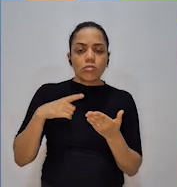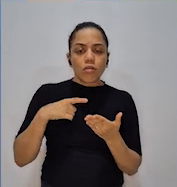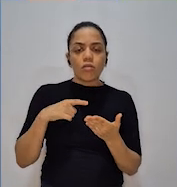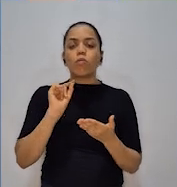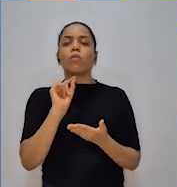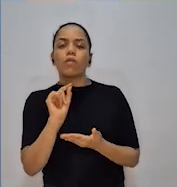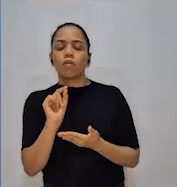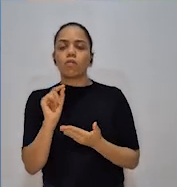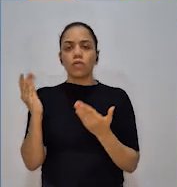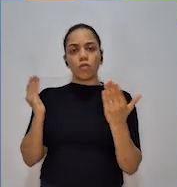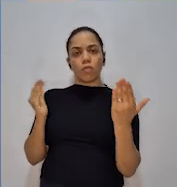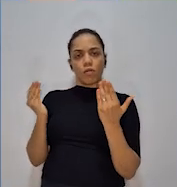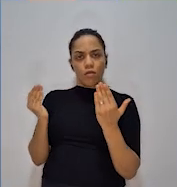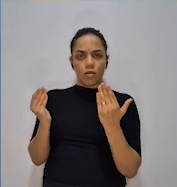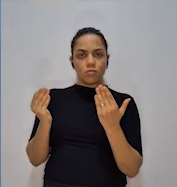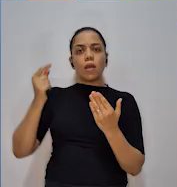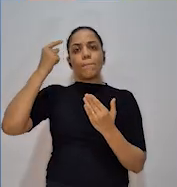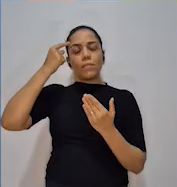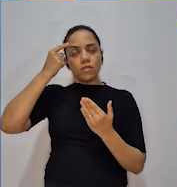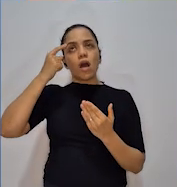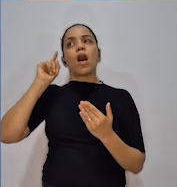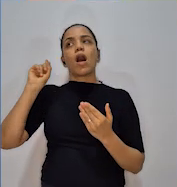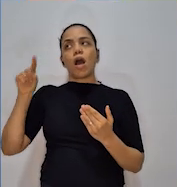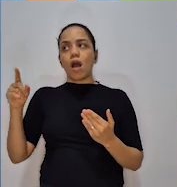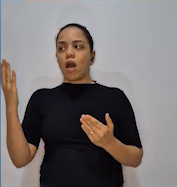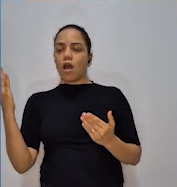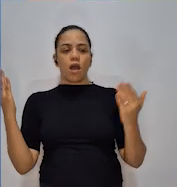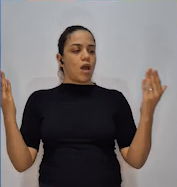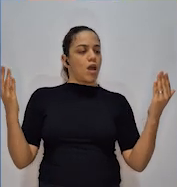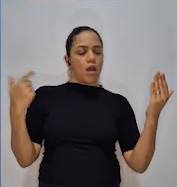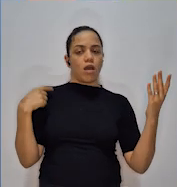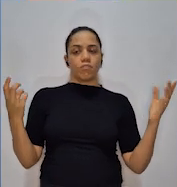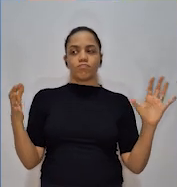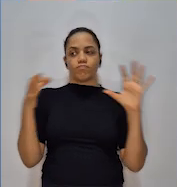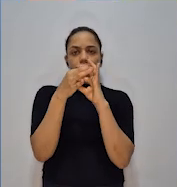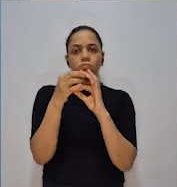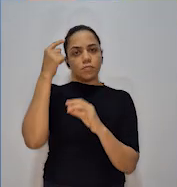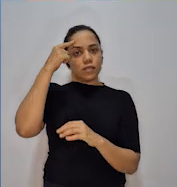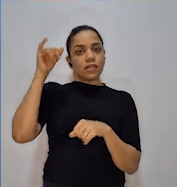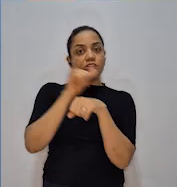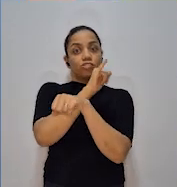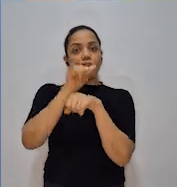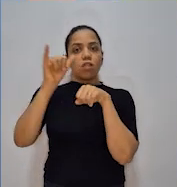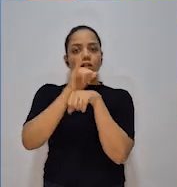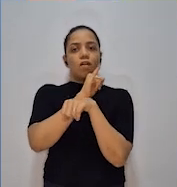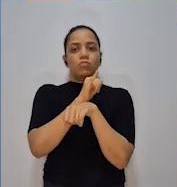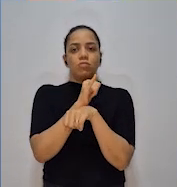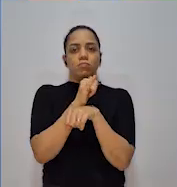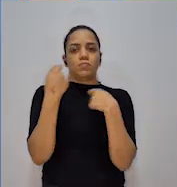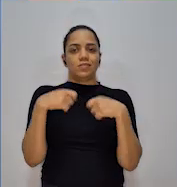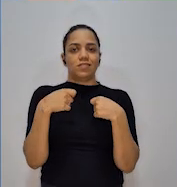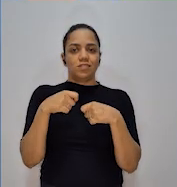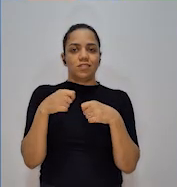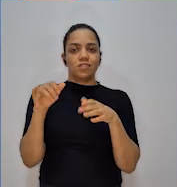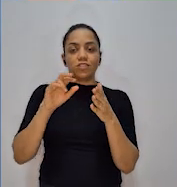possui. Para aí sim desenhar a estratégia da diversidade. O que é a estratégia da diversidade? É olhar para o